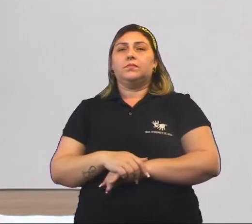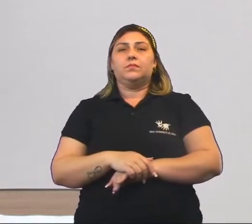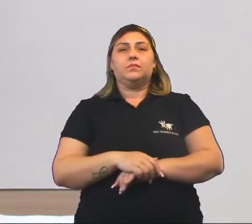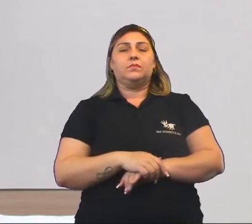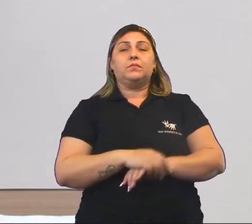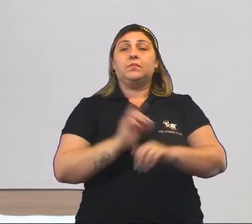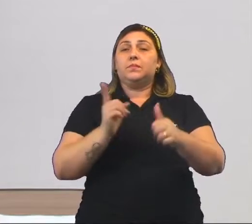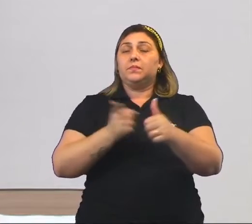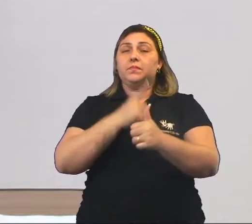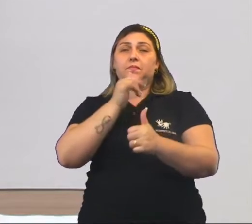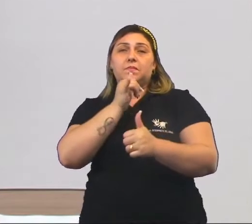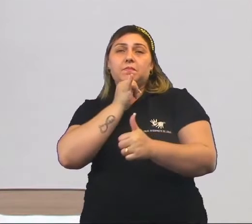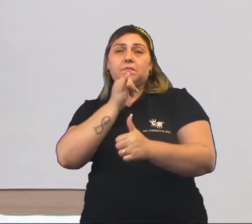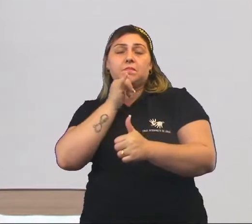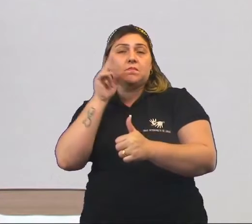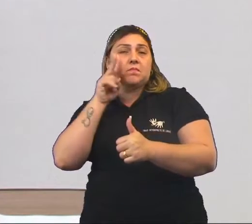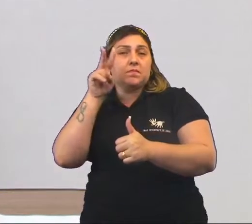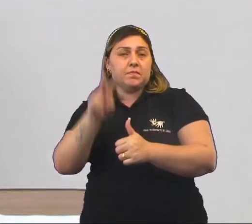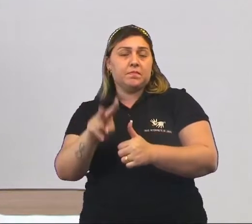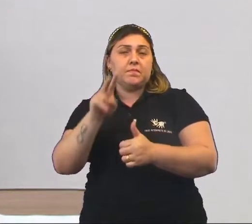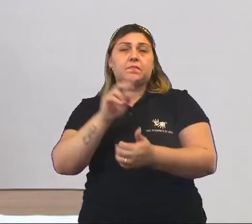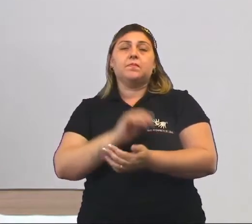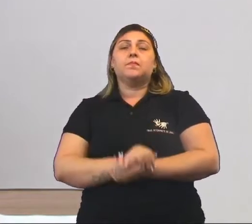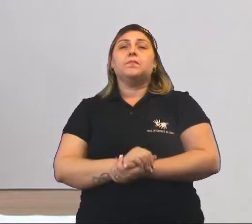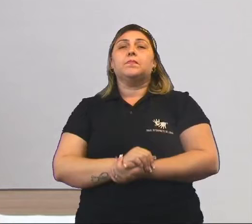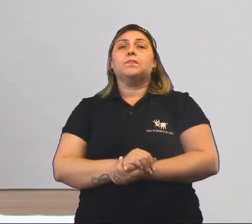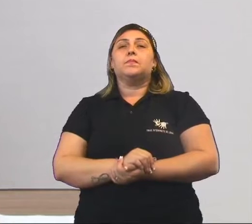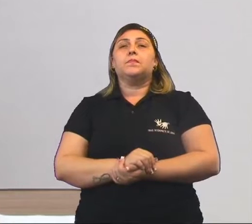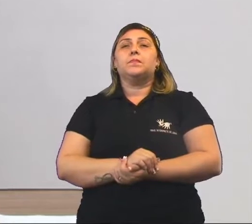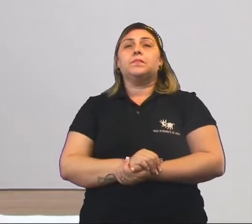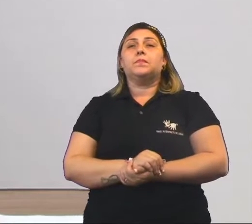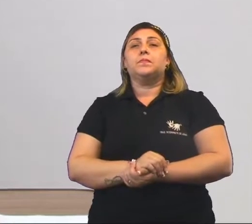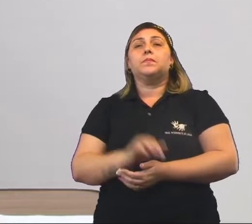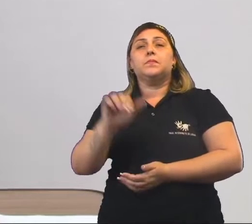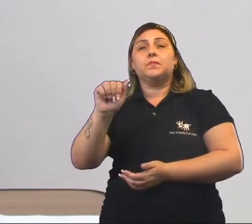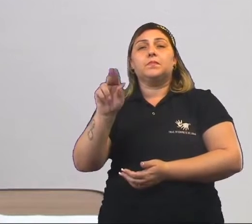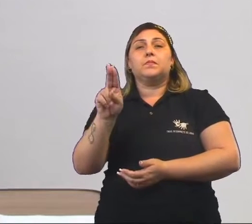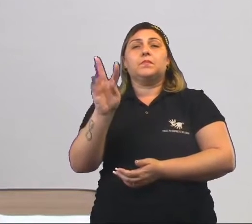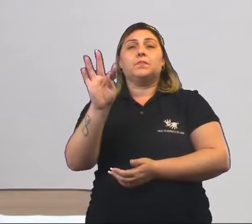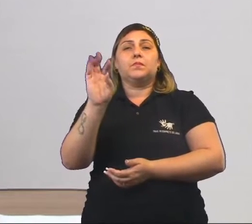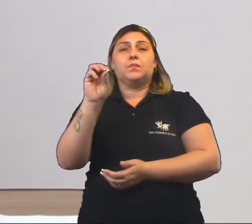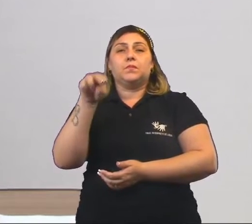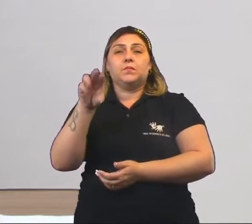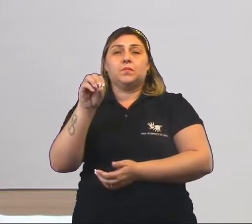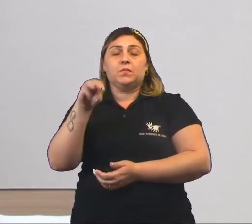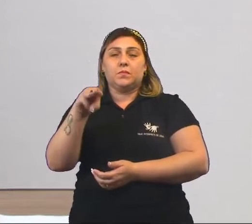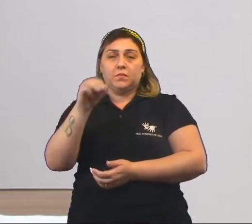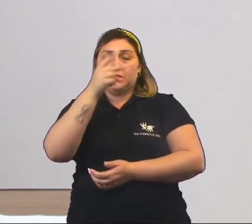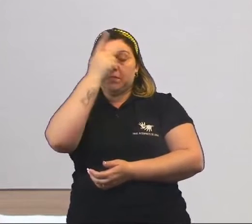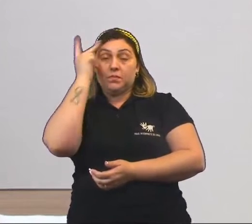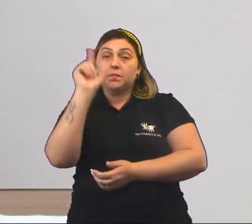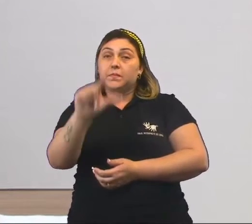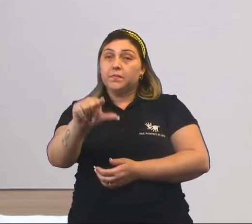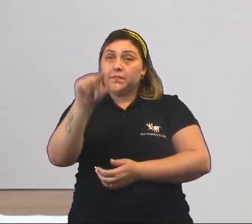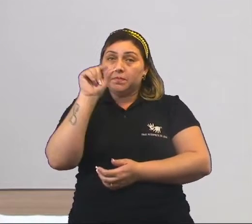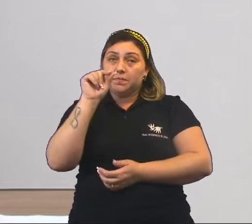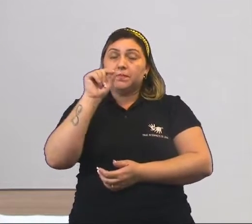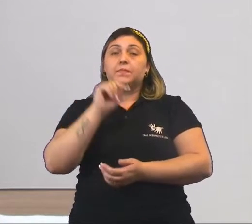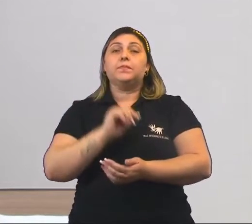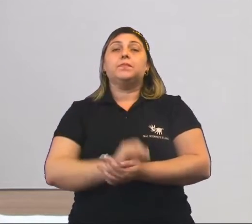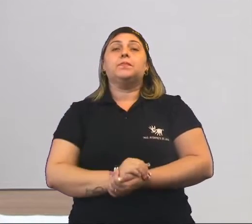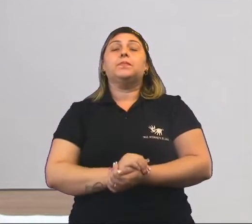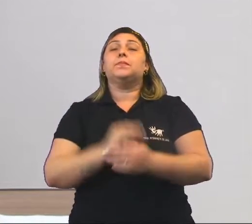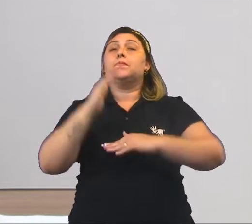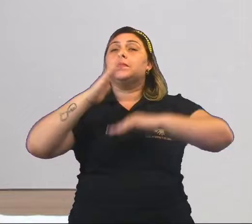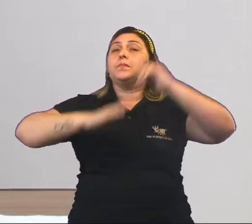o primeiro exemplo que nós vamos ver é o autônomo, tá? O autônomo é aquele que escolhe a